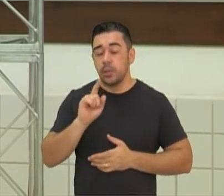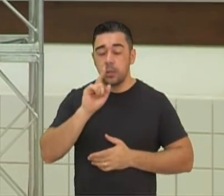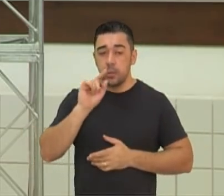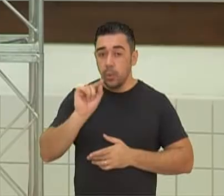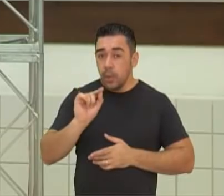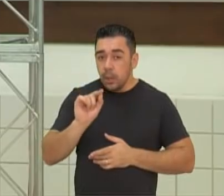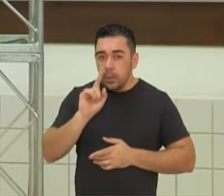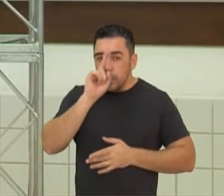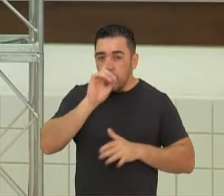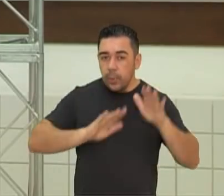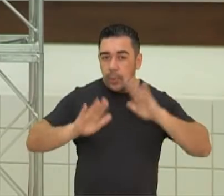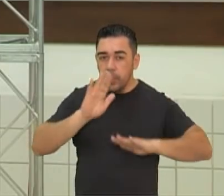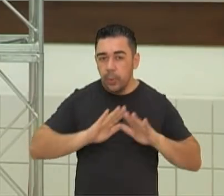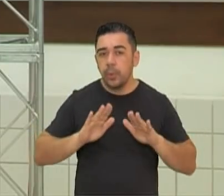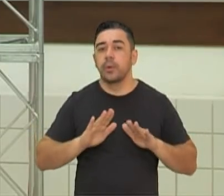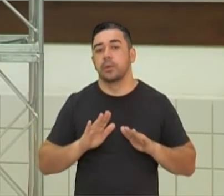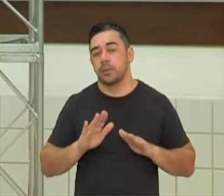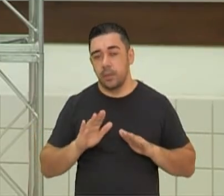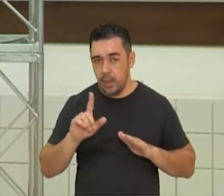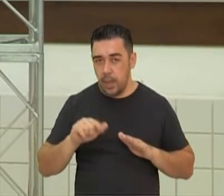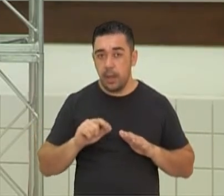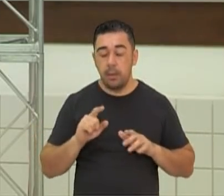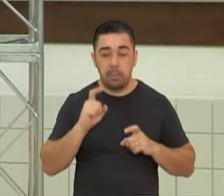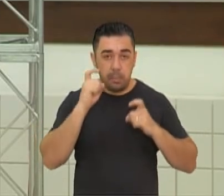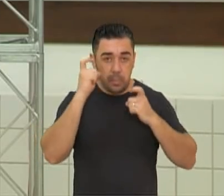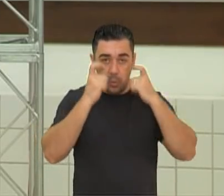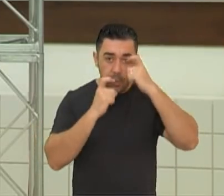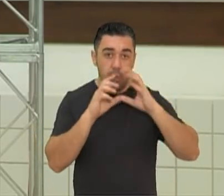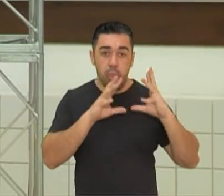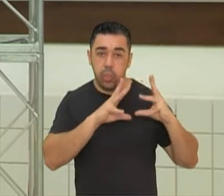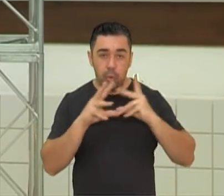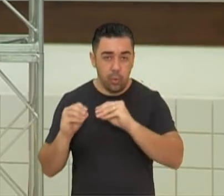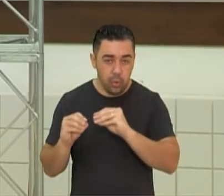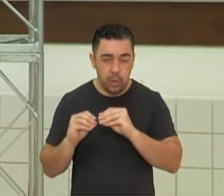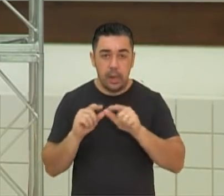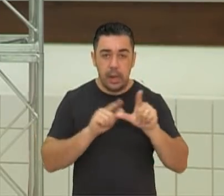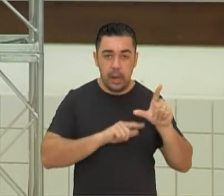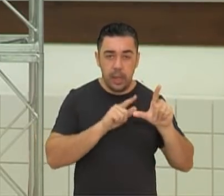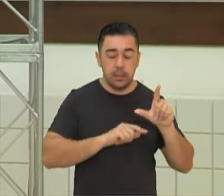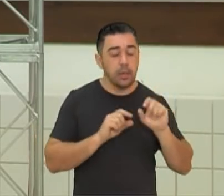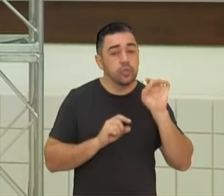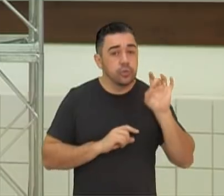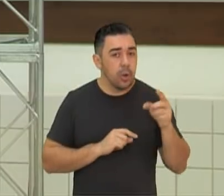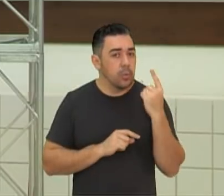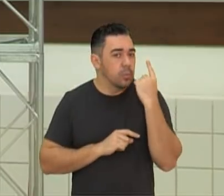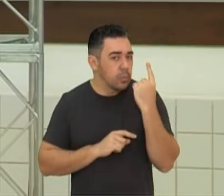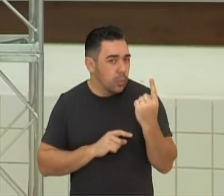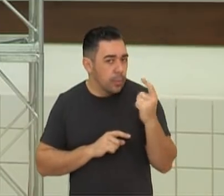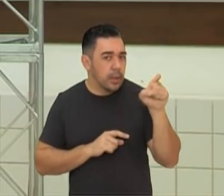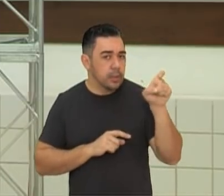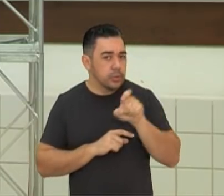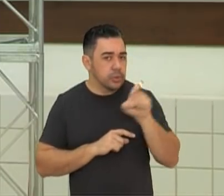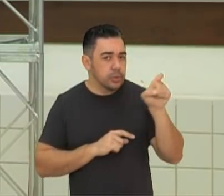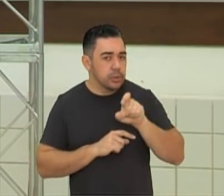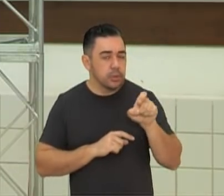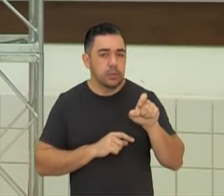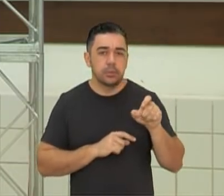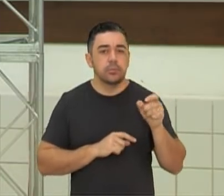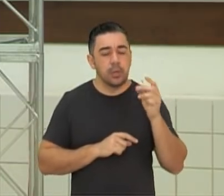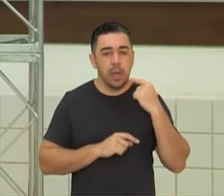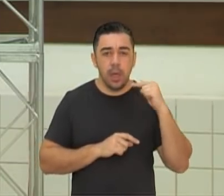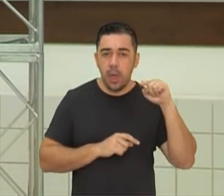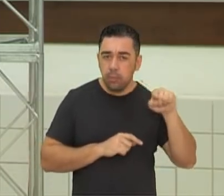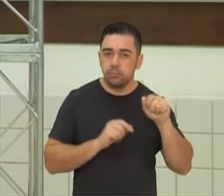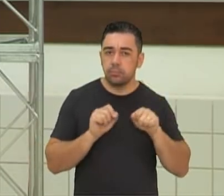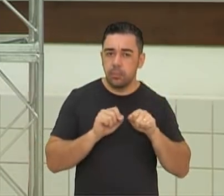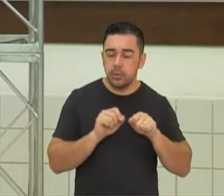seguinte, você não vai se preocupar com todas as letras. A letra que é a variável que você vai usar é a que você vai ter que trabalhar.